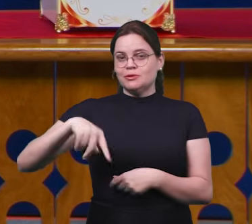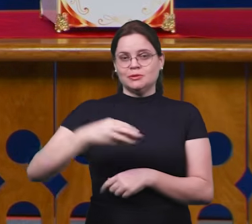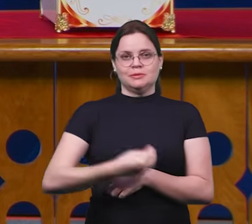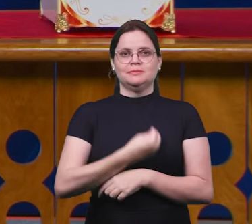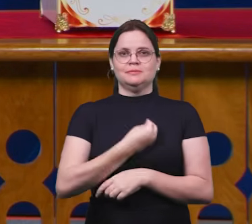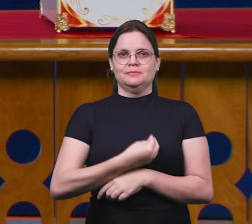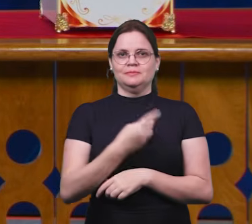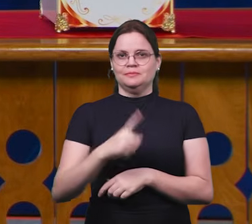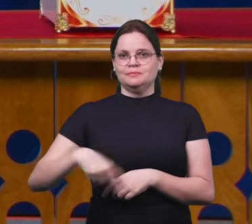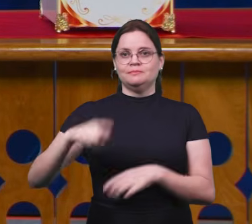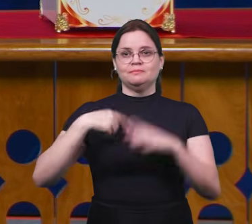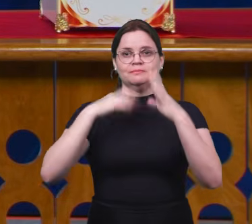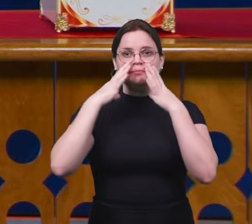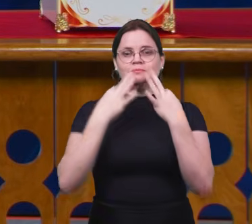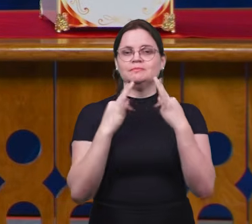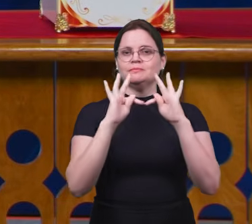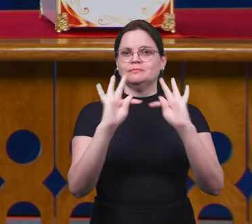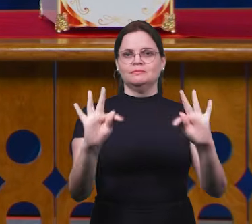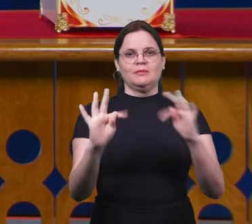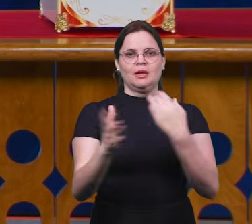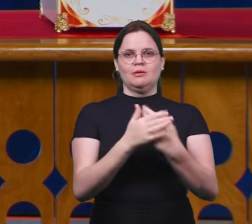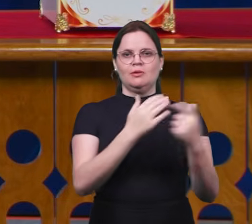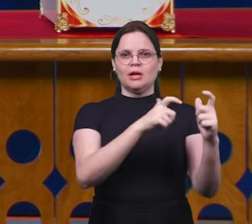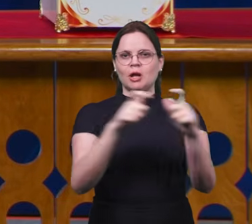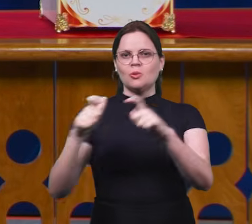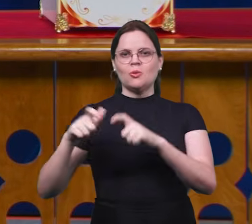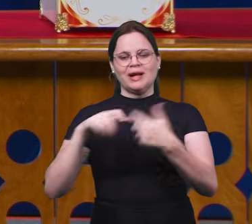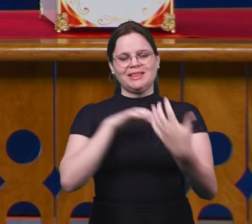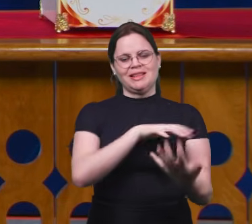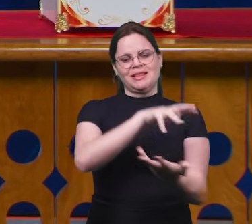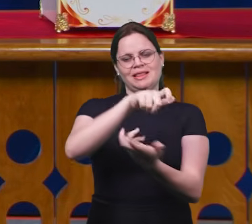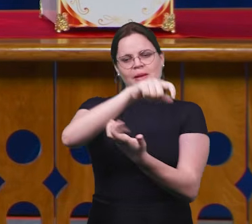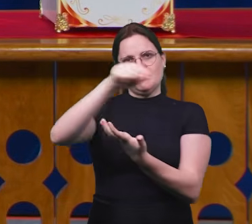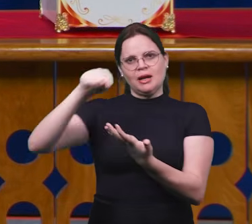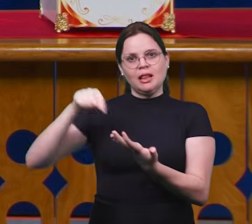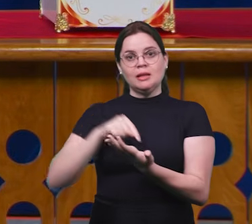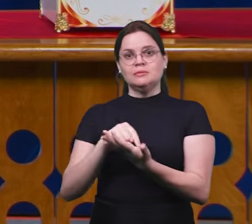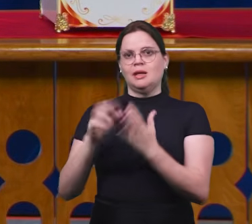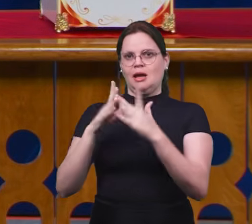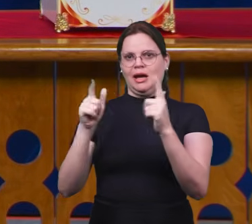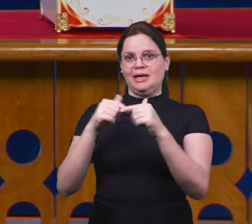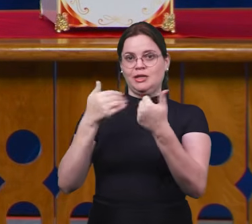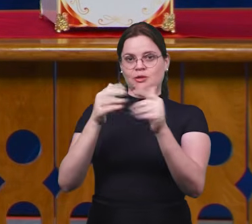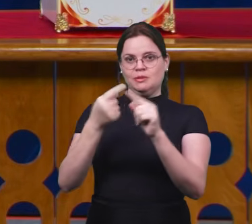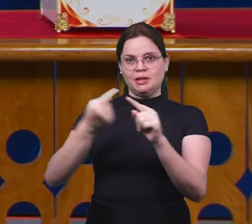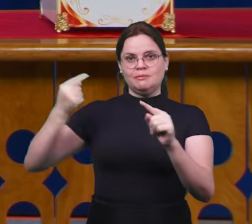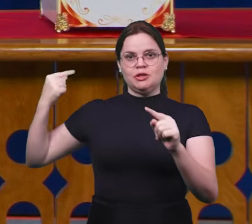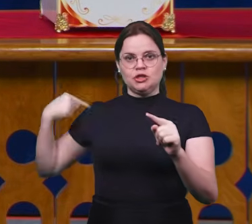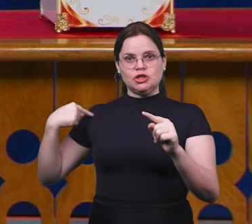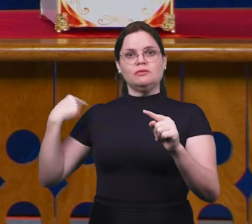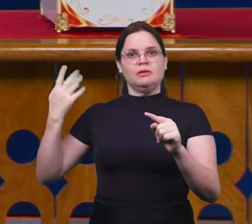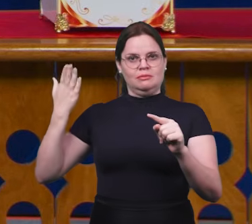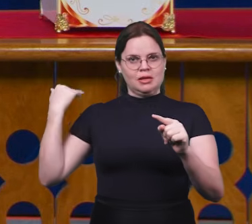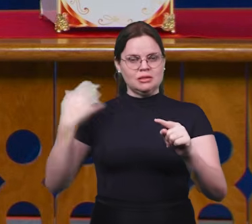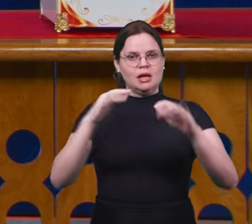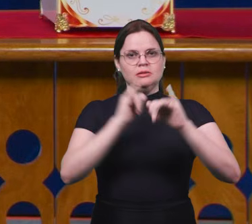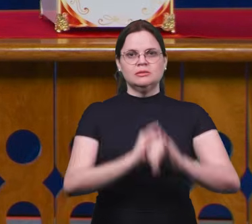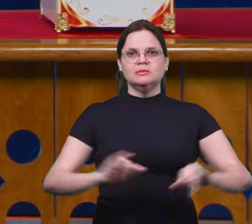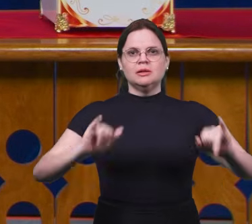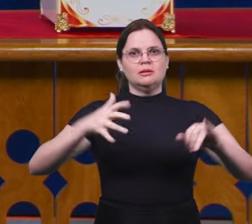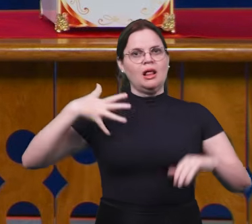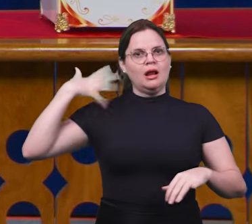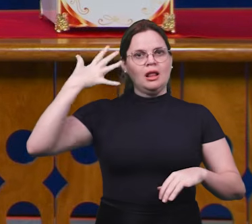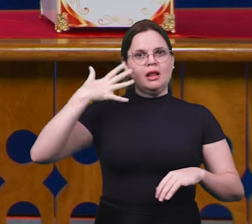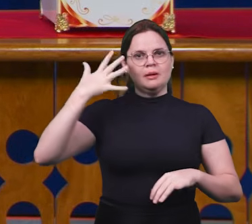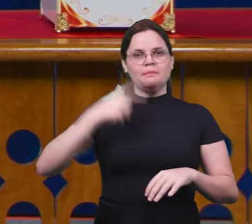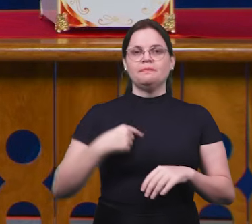dias e estamos testemunhando até os confins da terra. A igreja primitiva saiu e levou esta mensagem. A